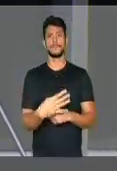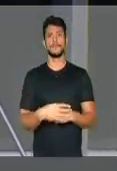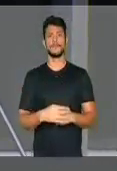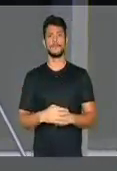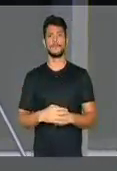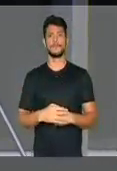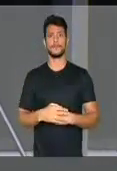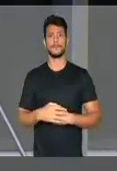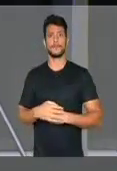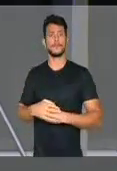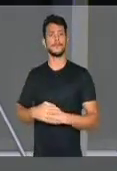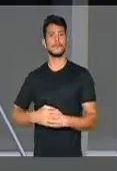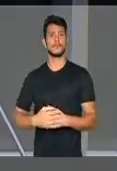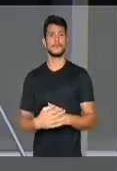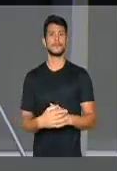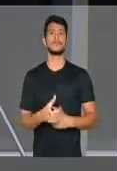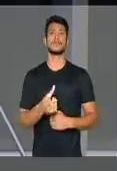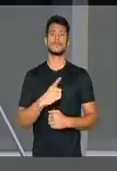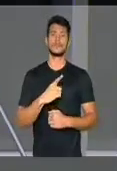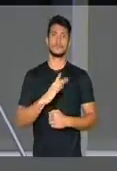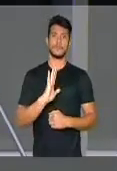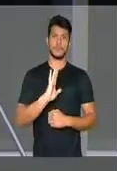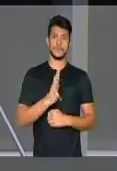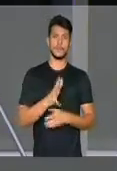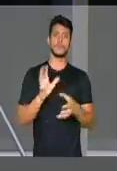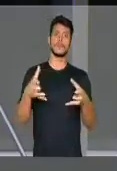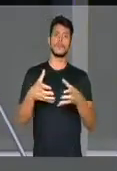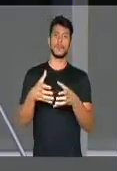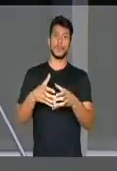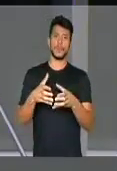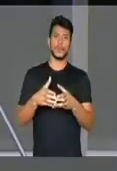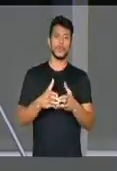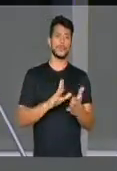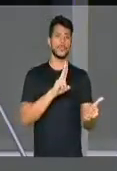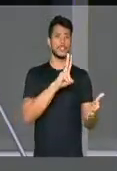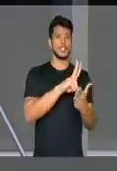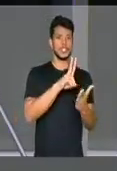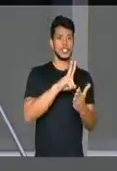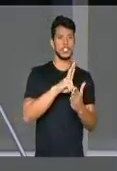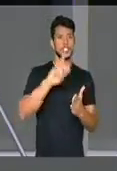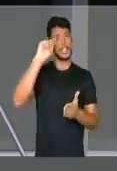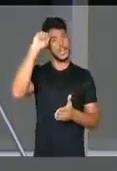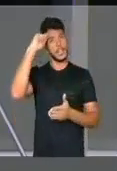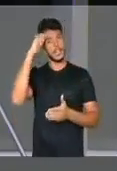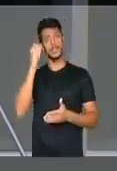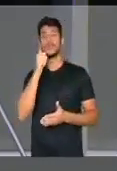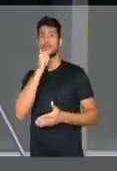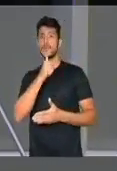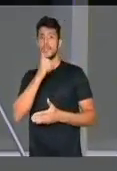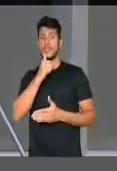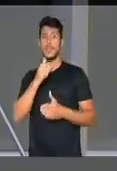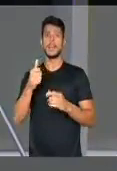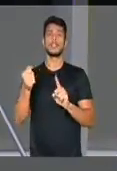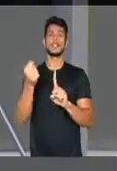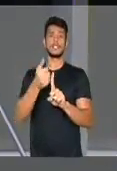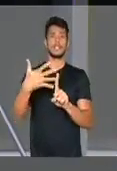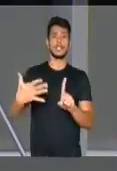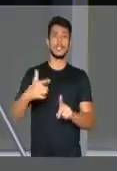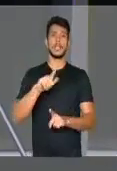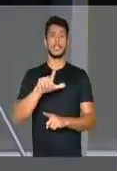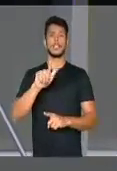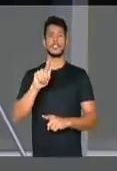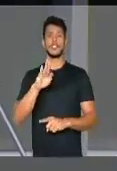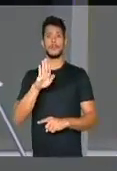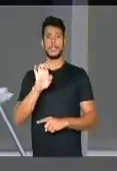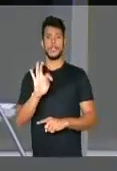econômicas, indígenas, negros, mulheres, LGBTs, trabalhadores e trabalhadoras são duramente